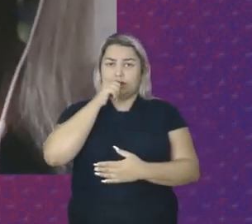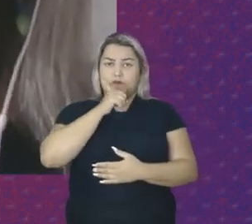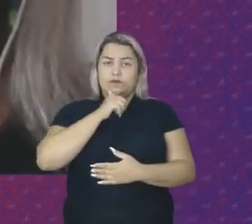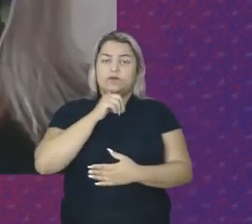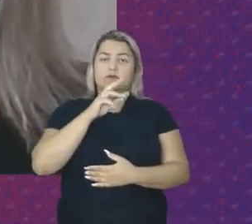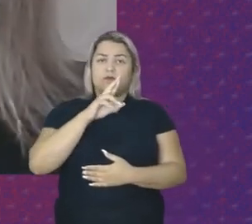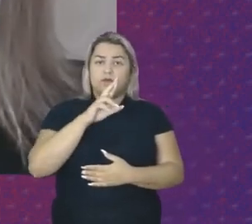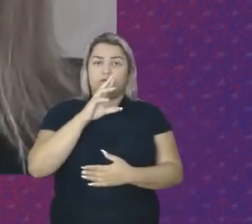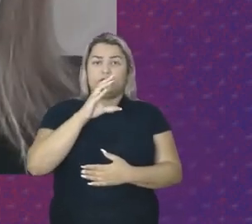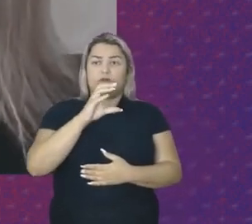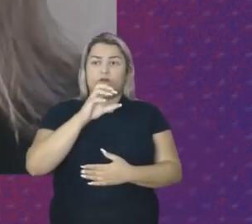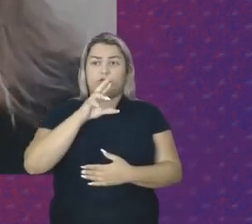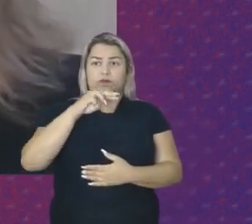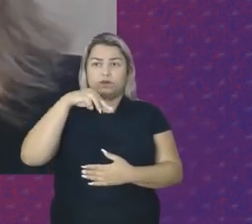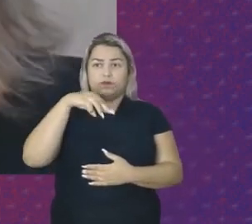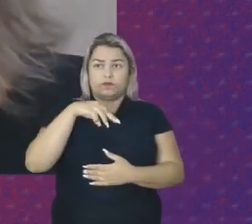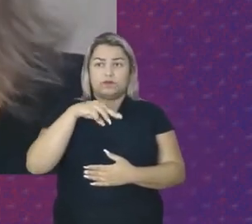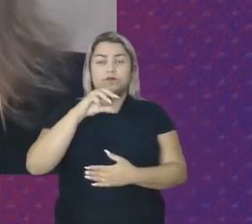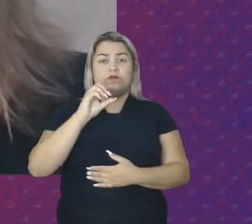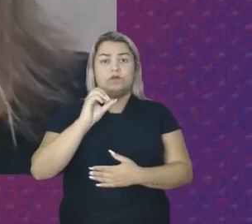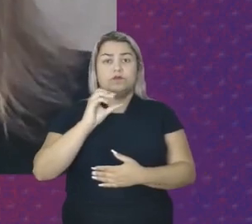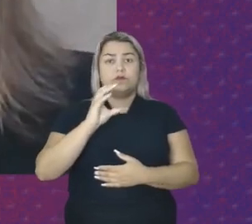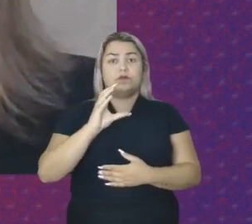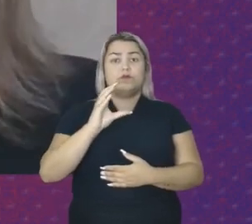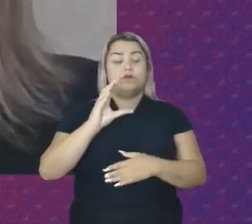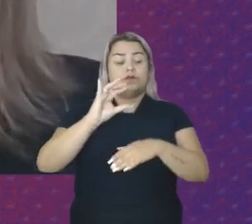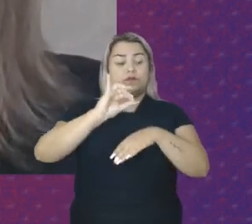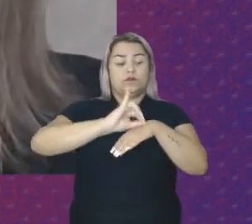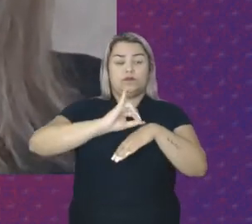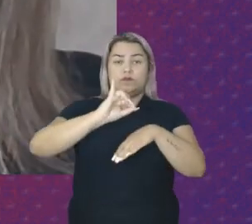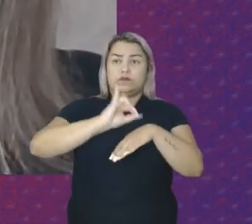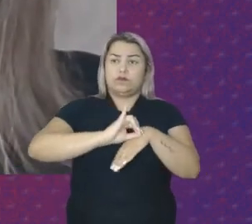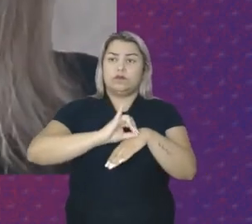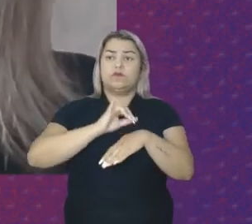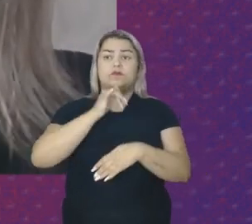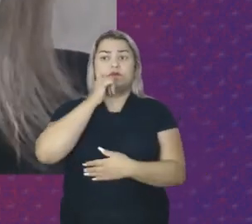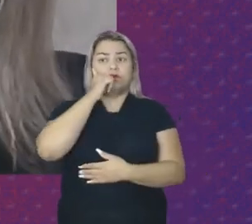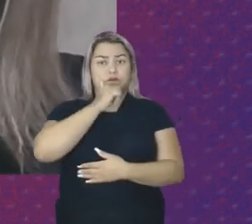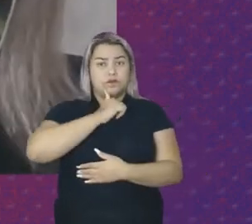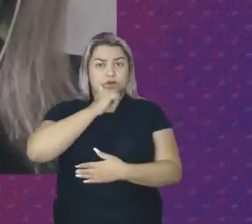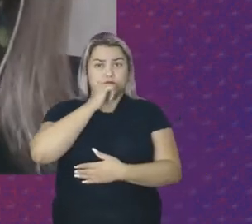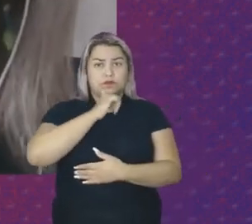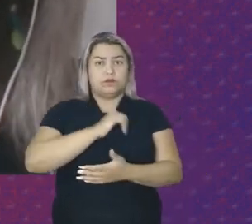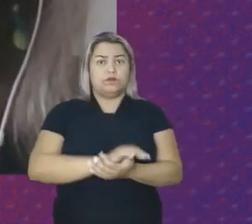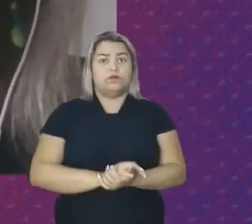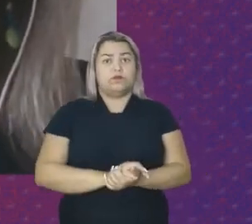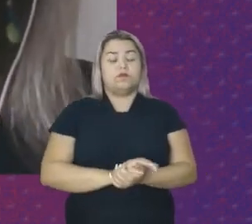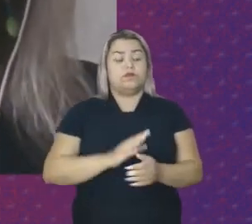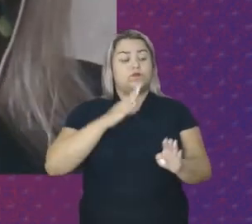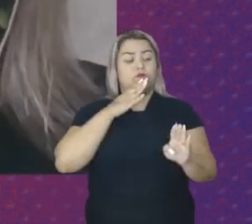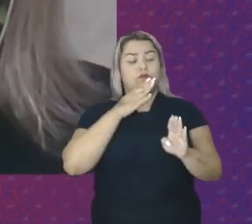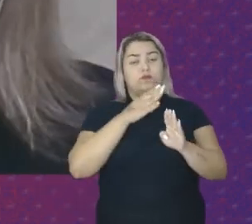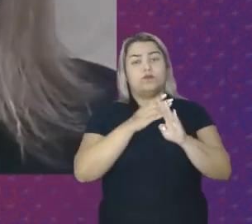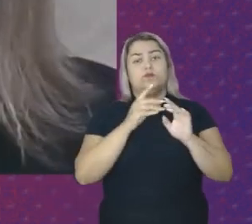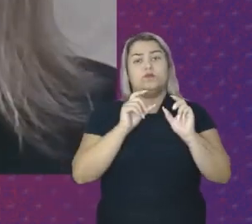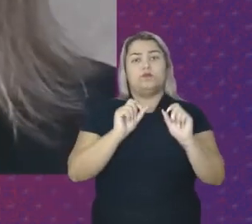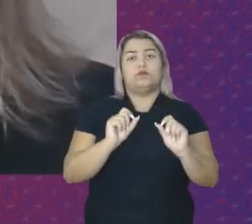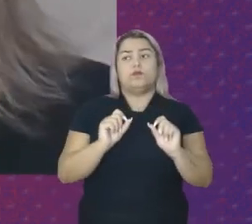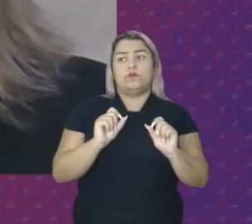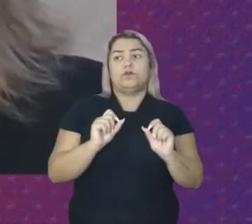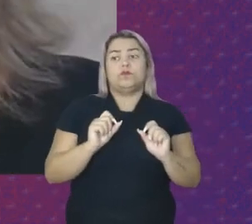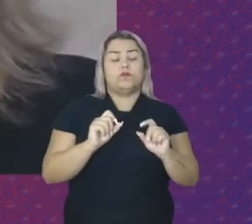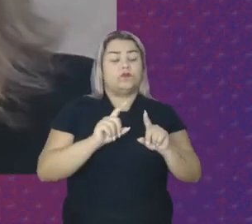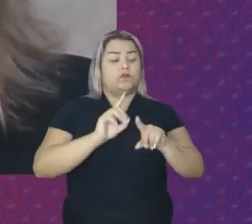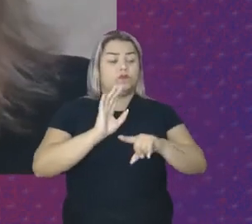CRMs ou CRANs, Centro de Atendimento às Mulheres, com esse objetivo de garantir o